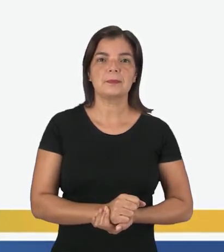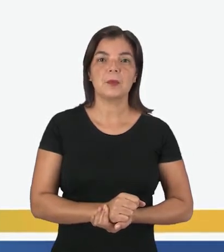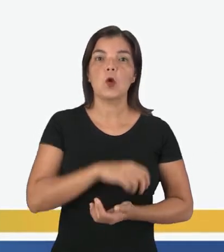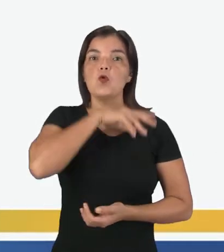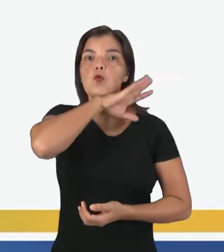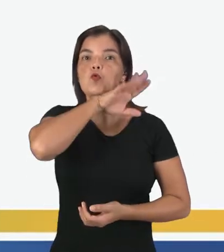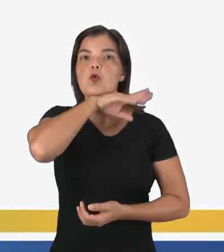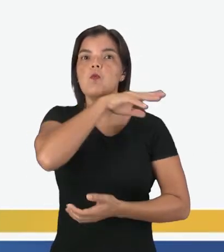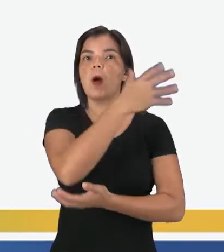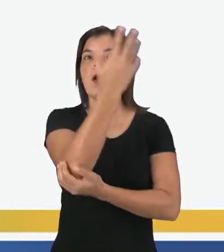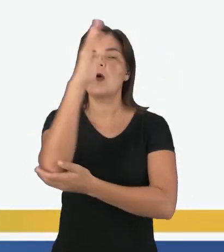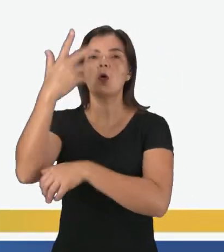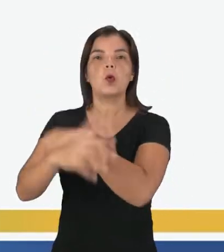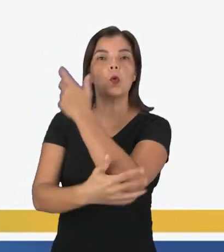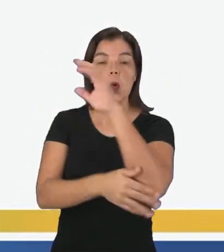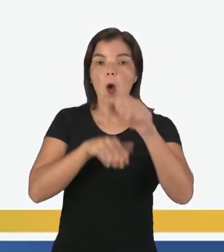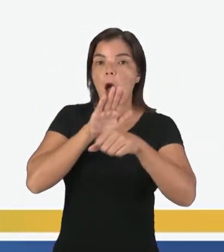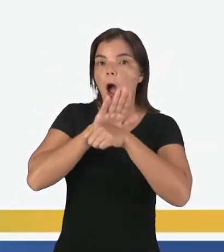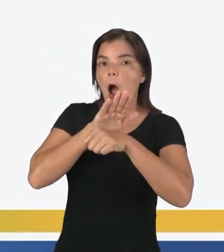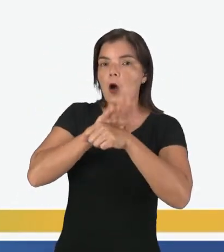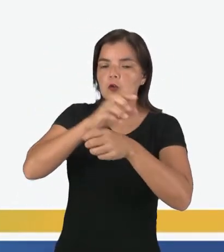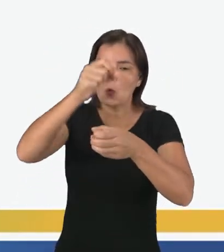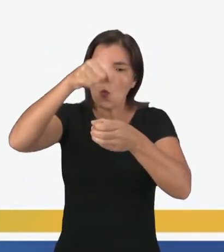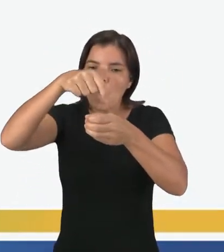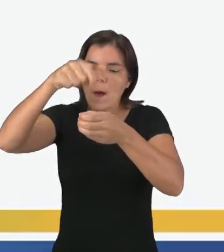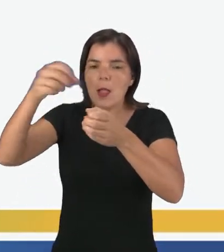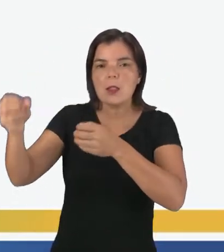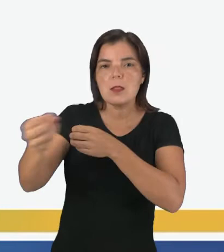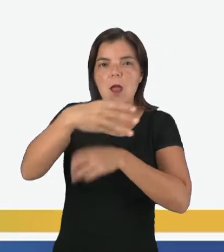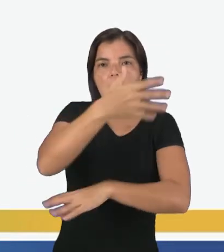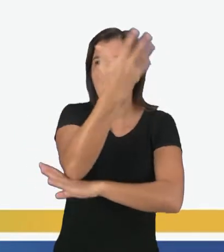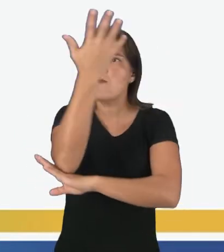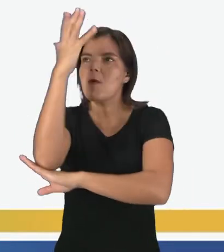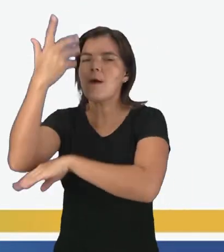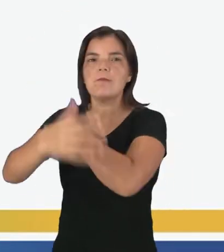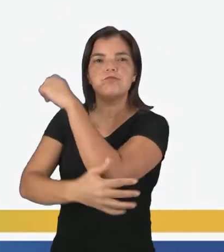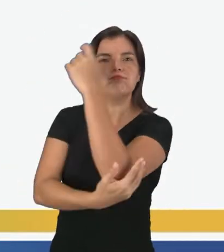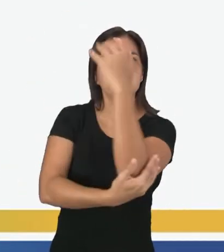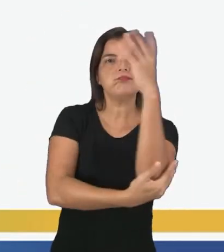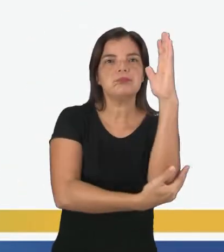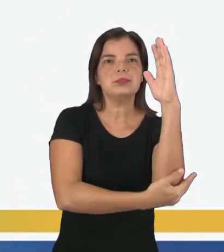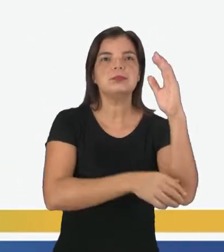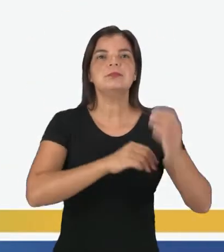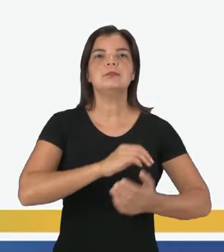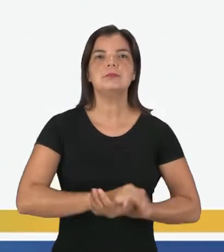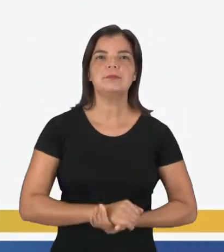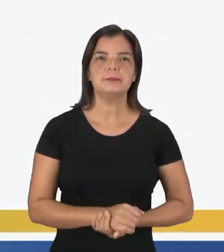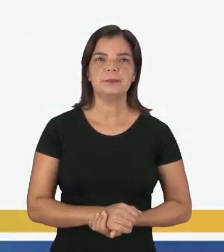Os animais da floresta o ajudam a plantar novas árvores.